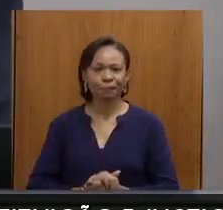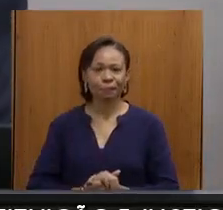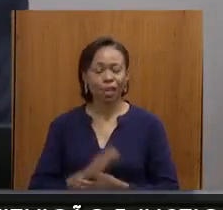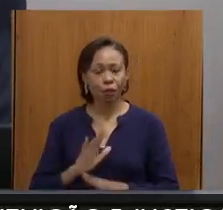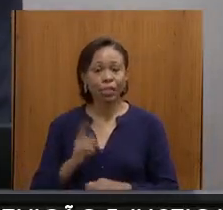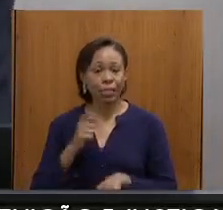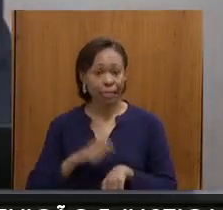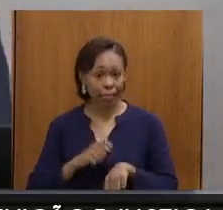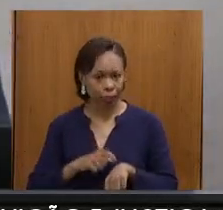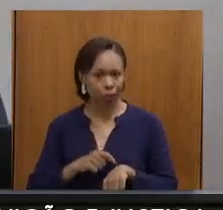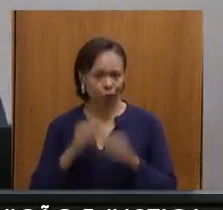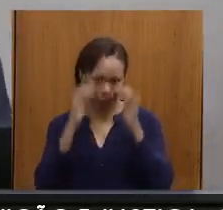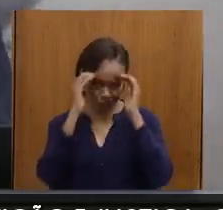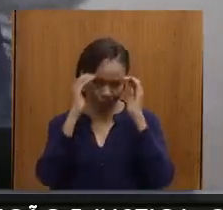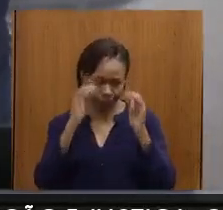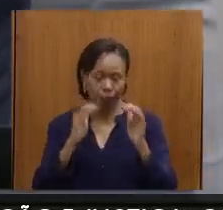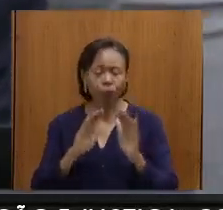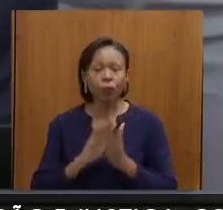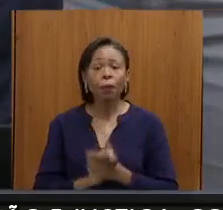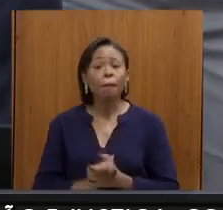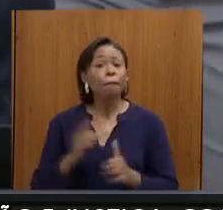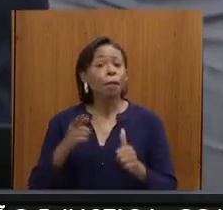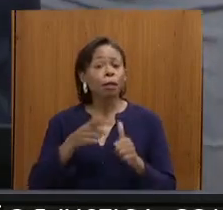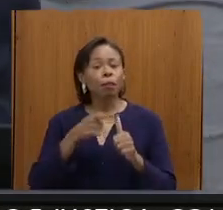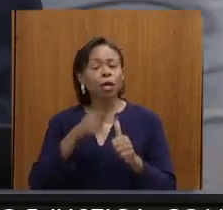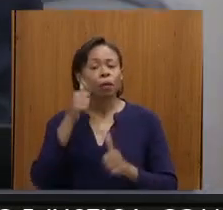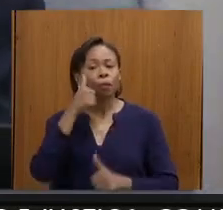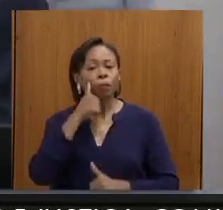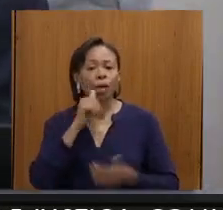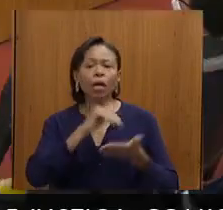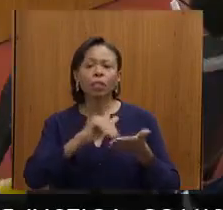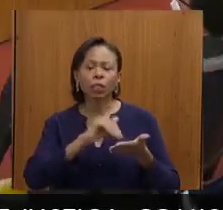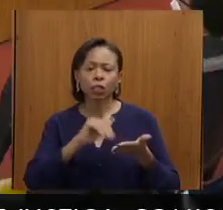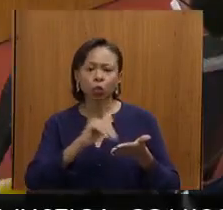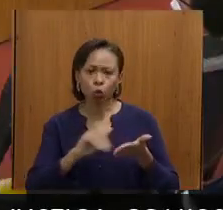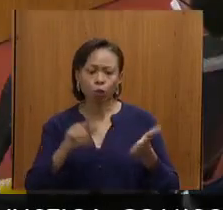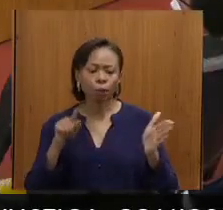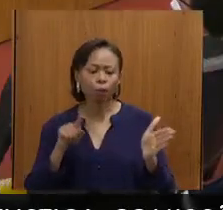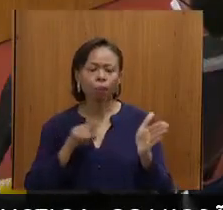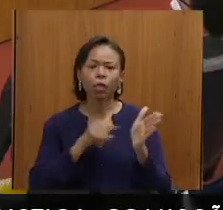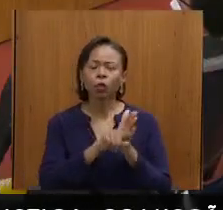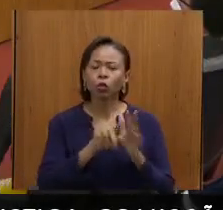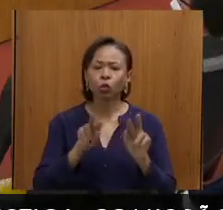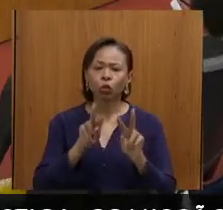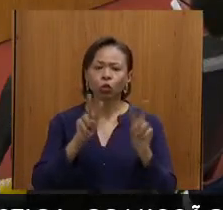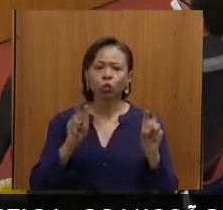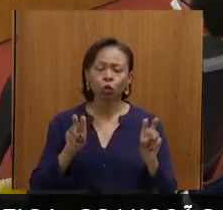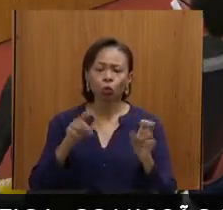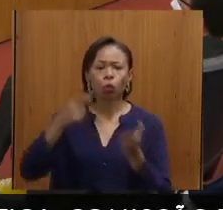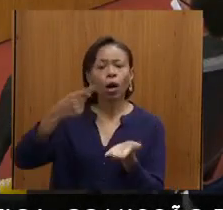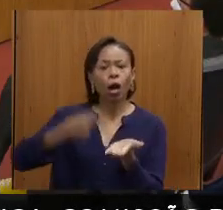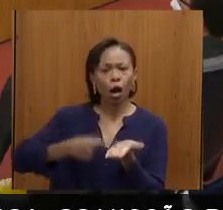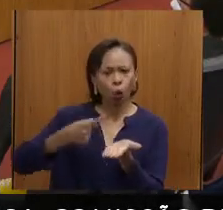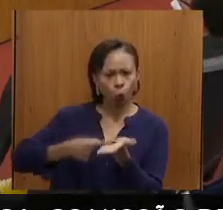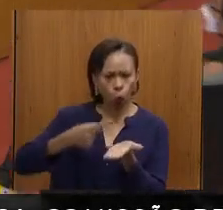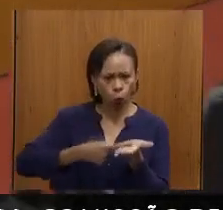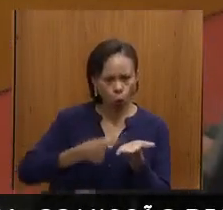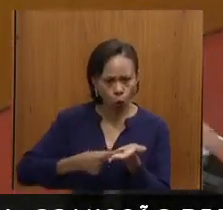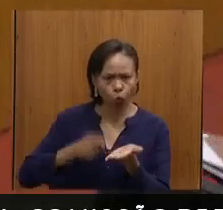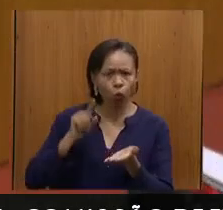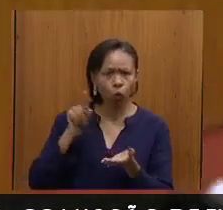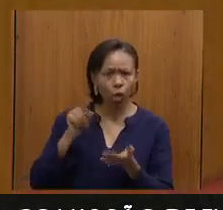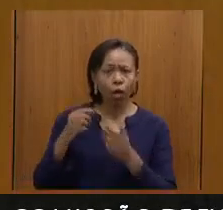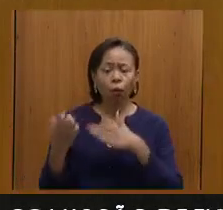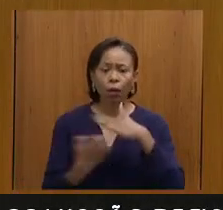tempo, em primeiro lugar, a secretária. Minha pergunta se refere à questão dos acordos da Vale.